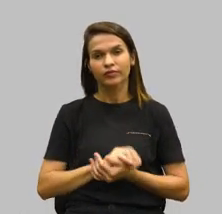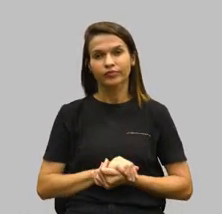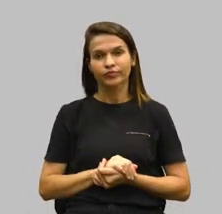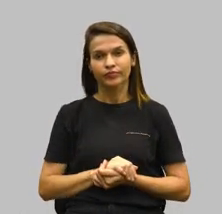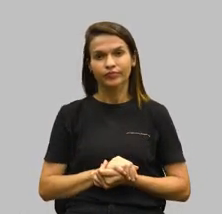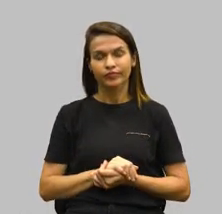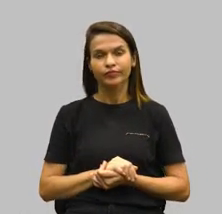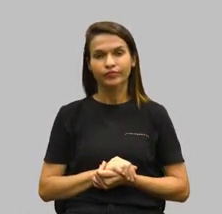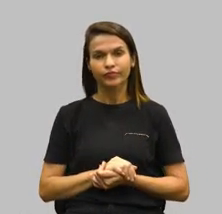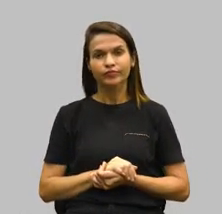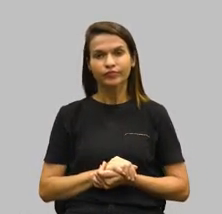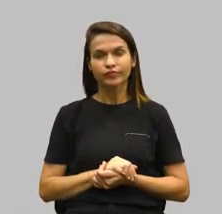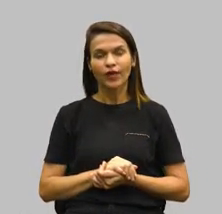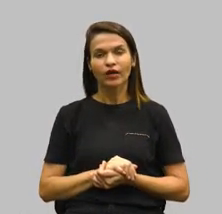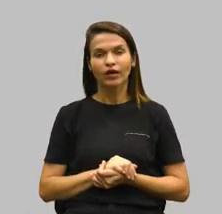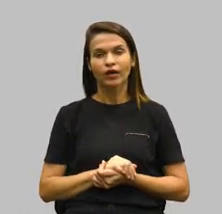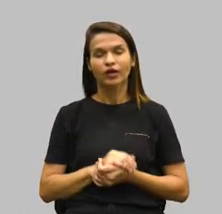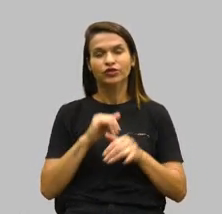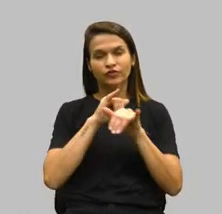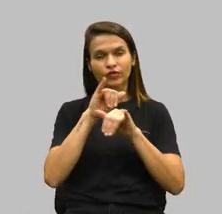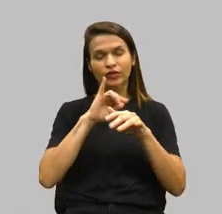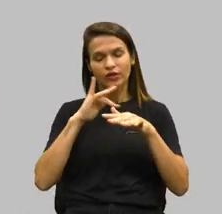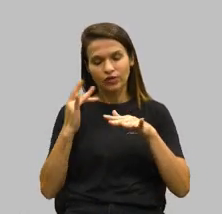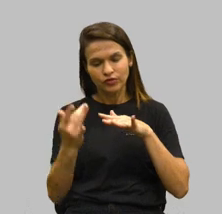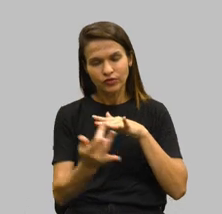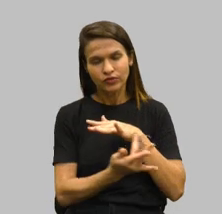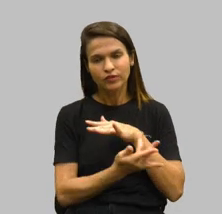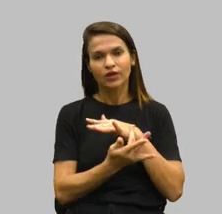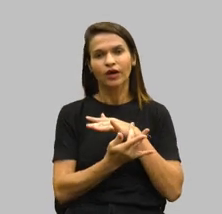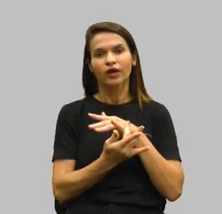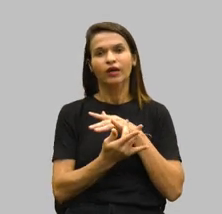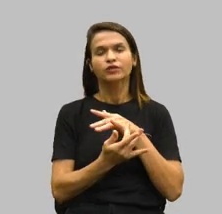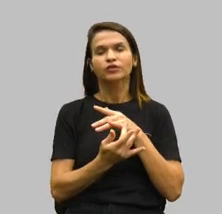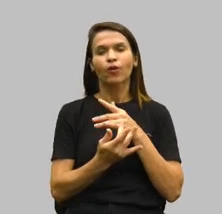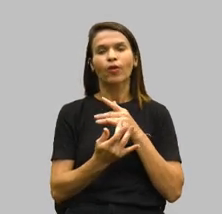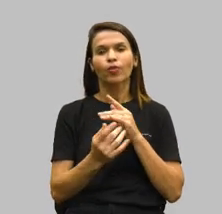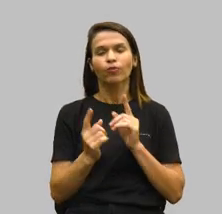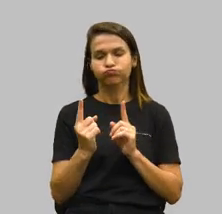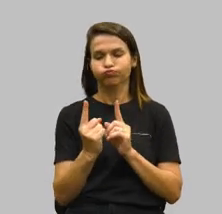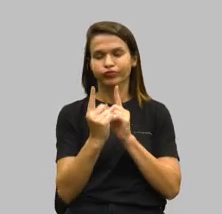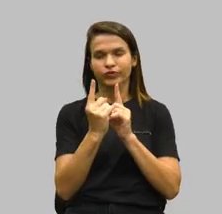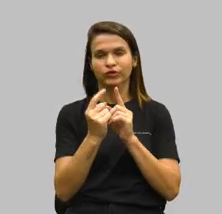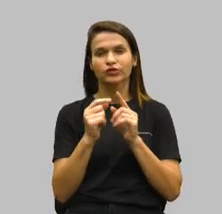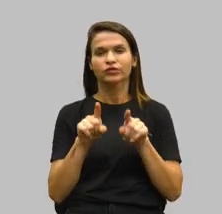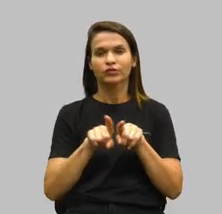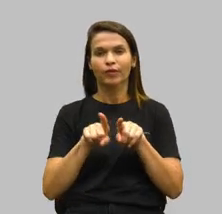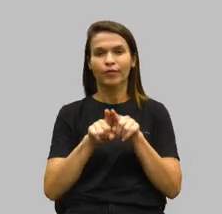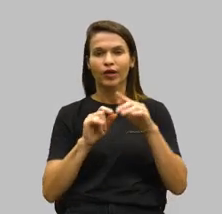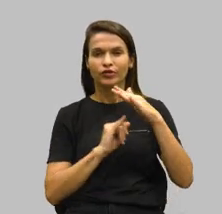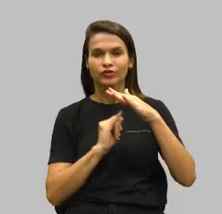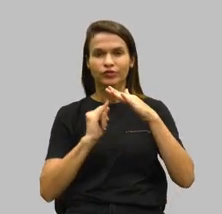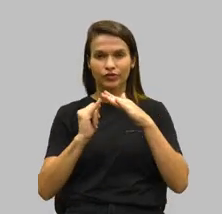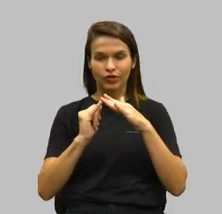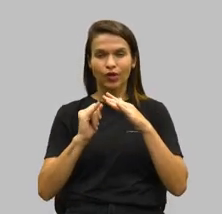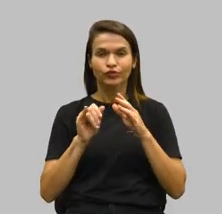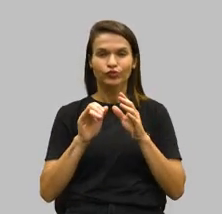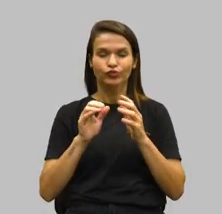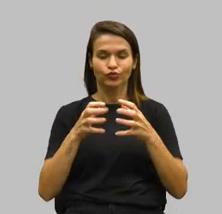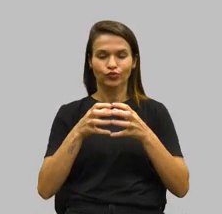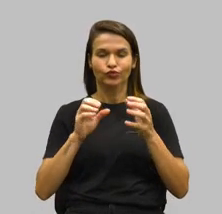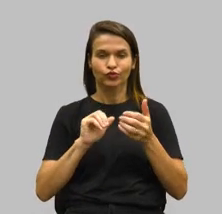o a sua divulgação nas redes sociais tanto pessoais quanto institucionais dos clubes